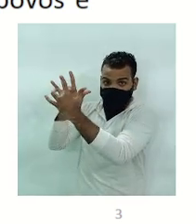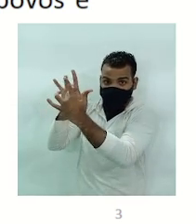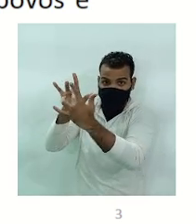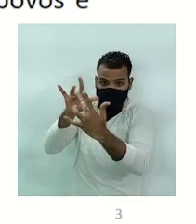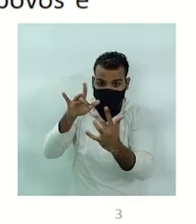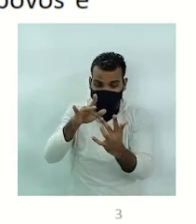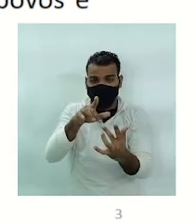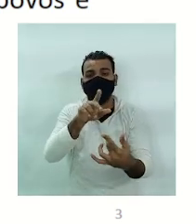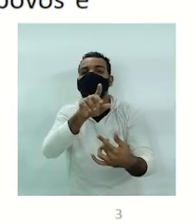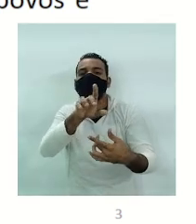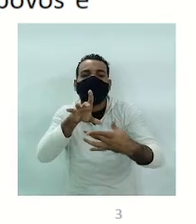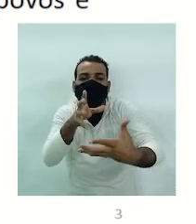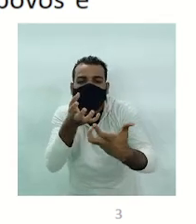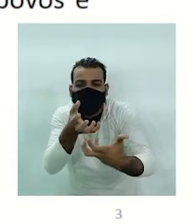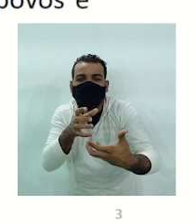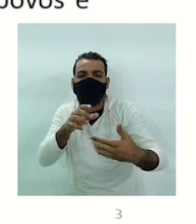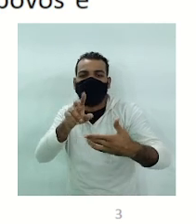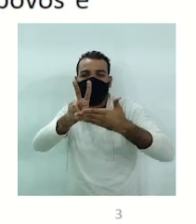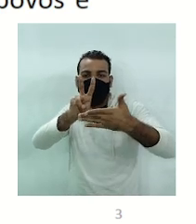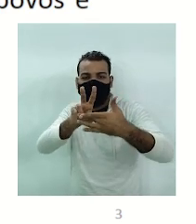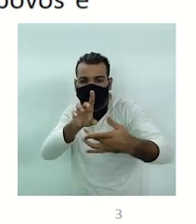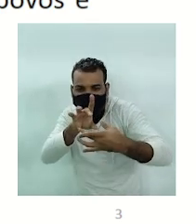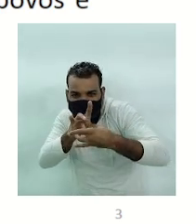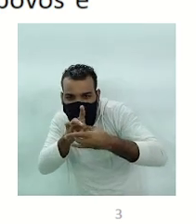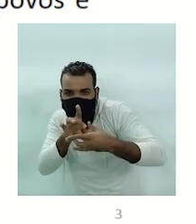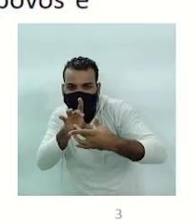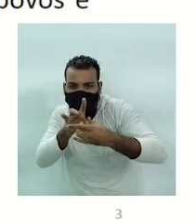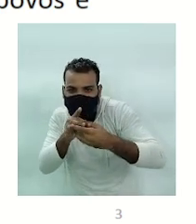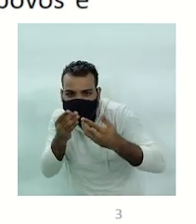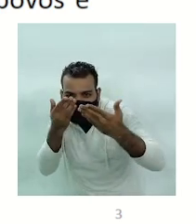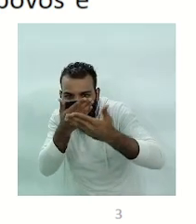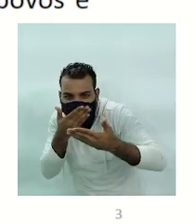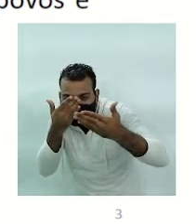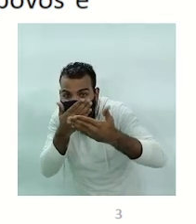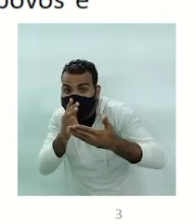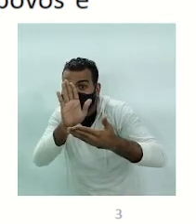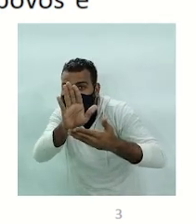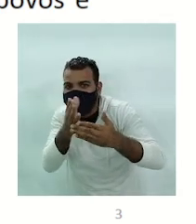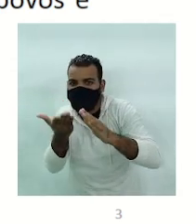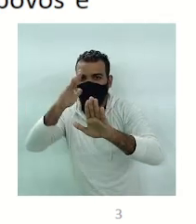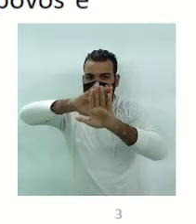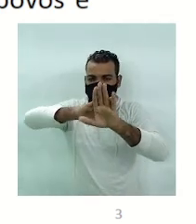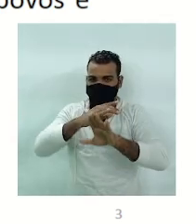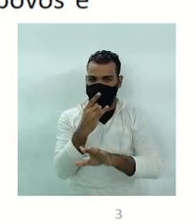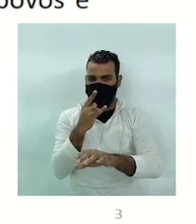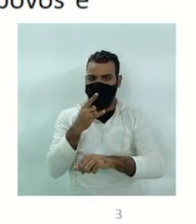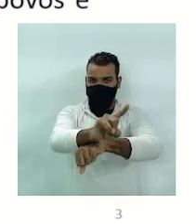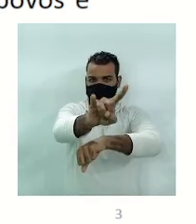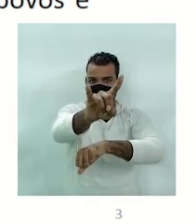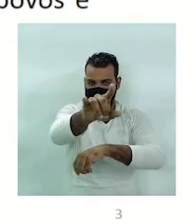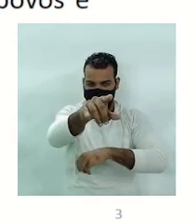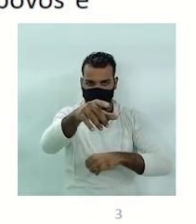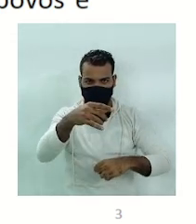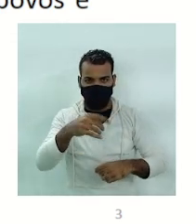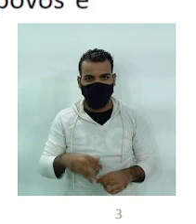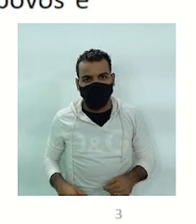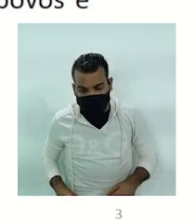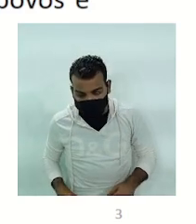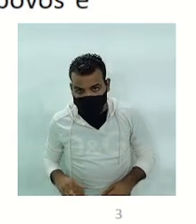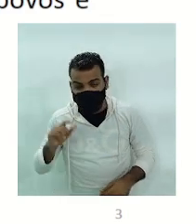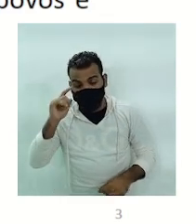índios, os nativos a princípios, mas eles tinham um projeto ambicioso. Então,